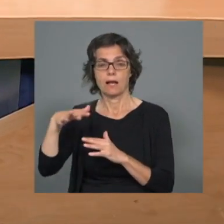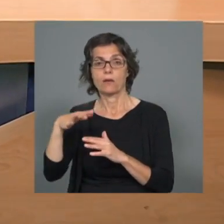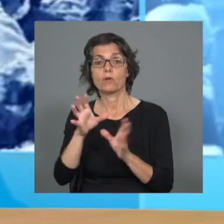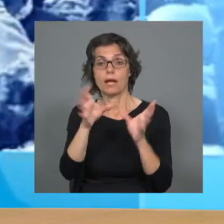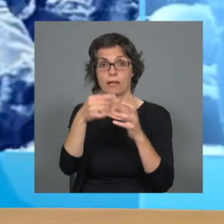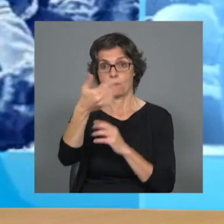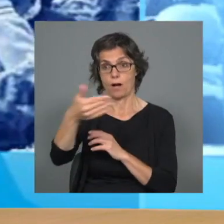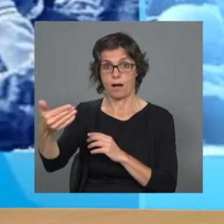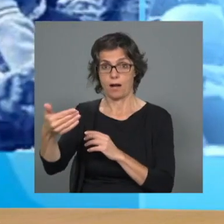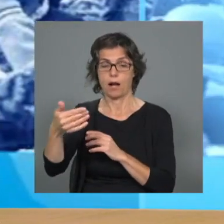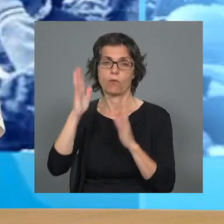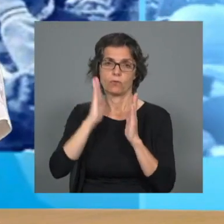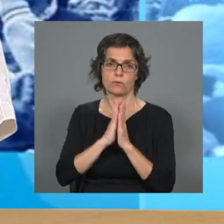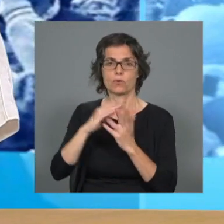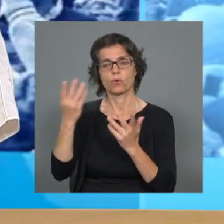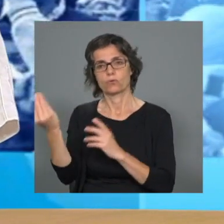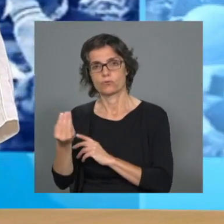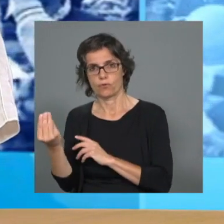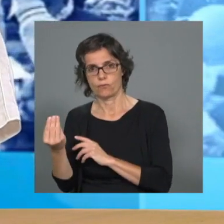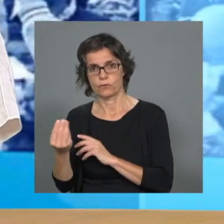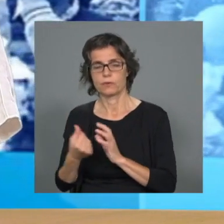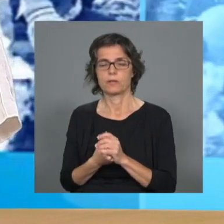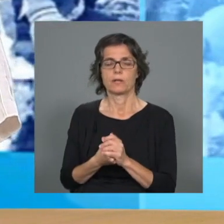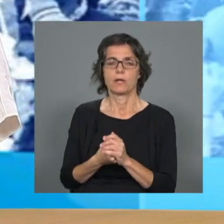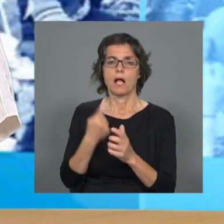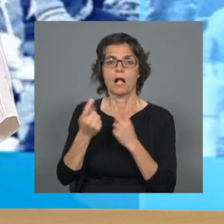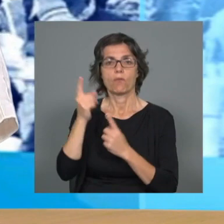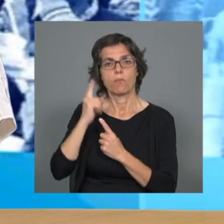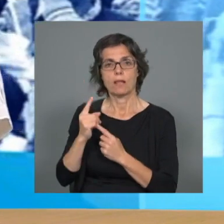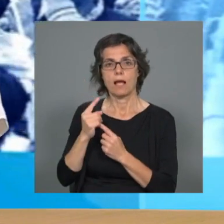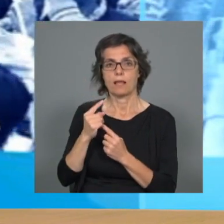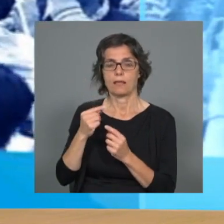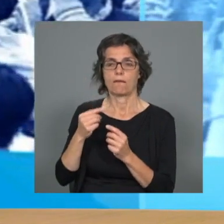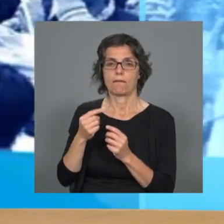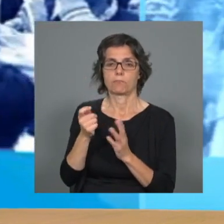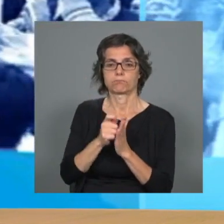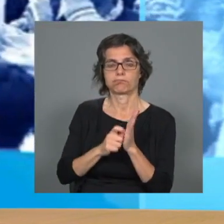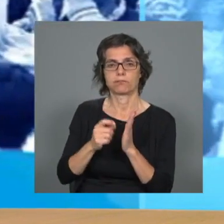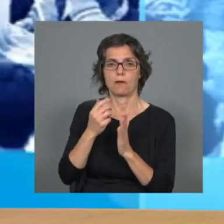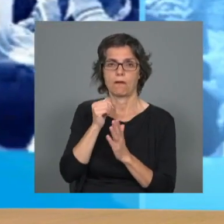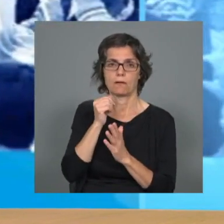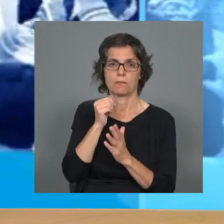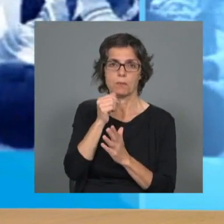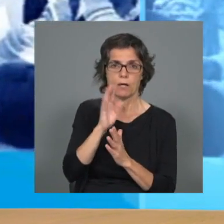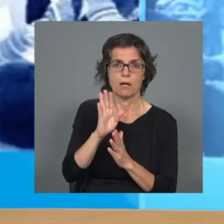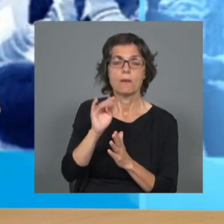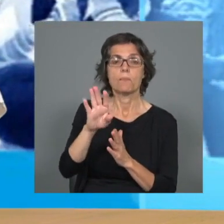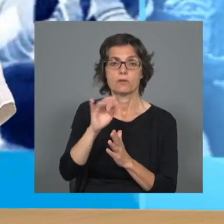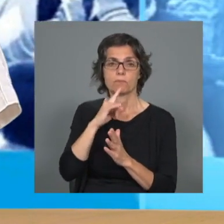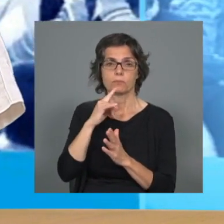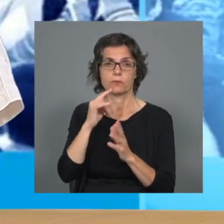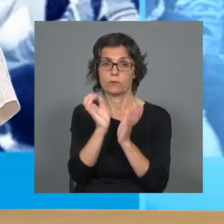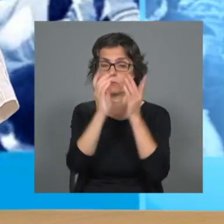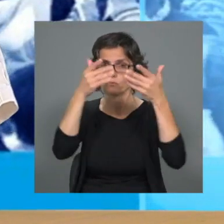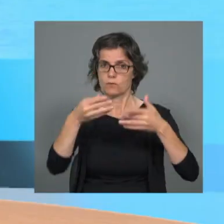equipas, seja de Nossa Senhora, seja de jovens. Claro. Pronto, há algumas datas ainda a anunciar, mas podem ser vistas através do